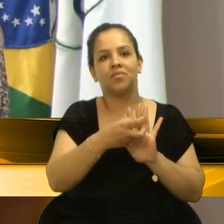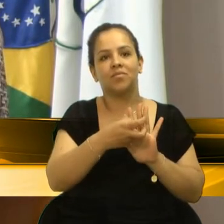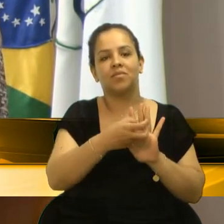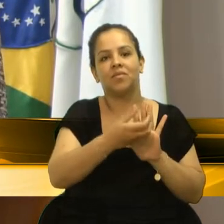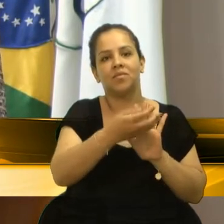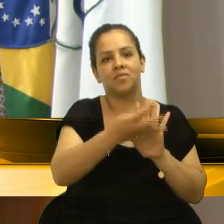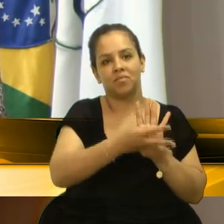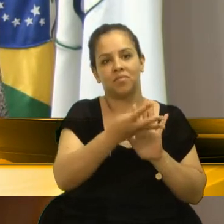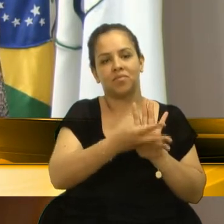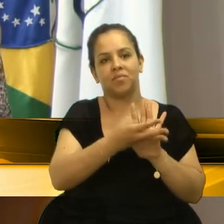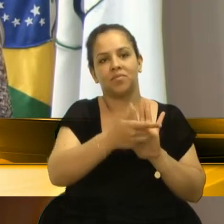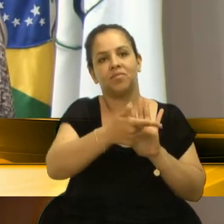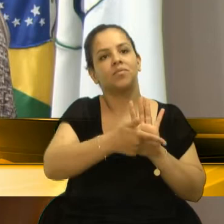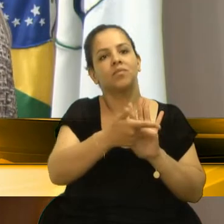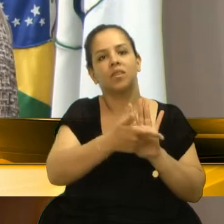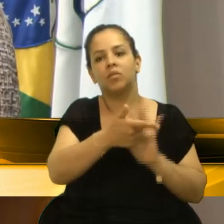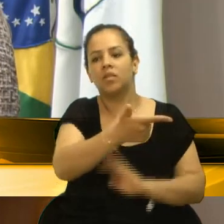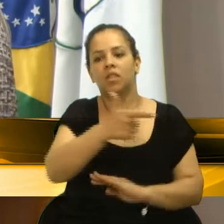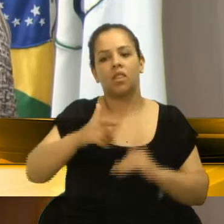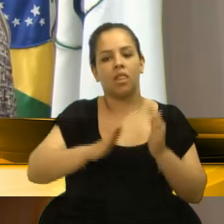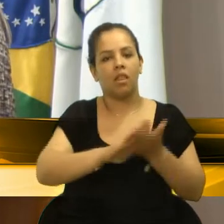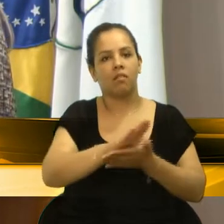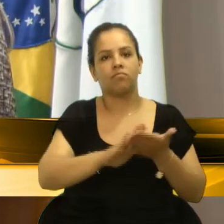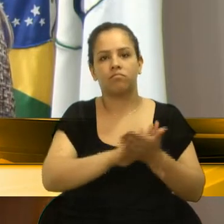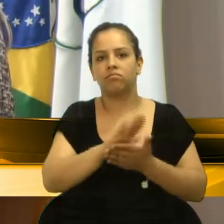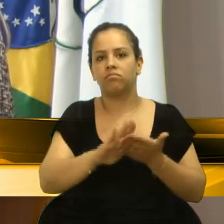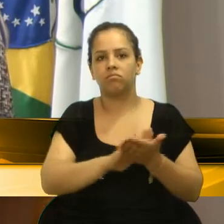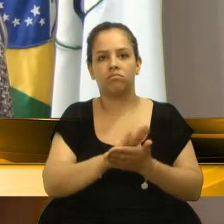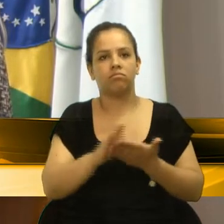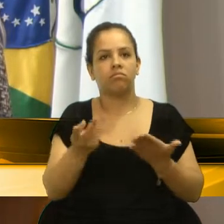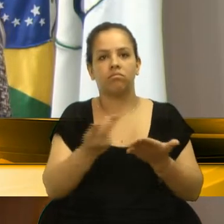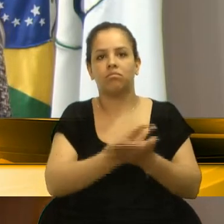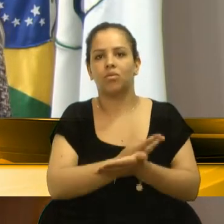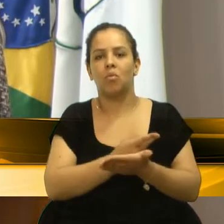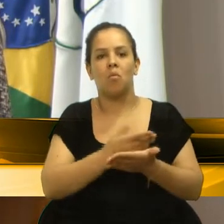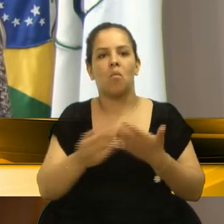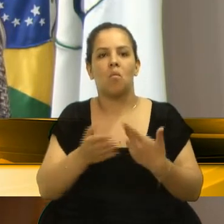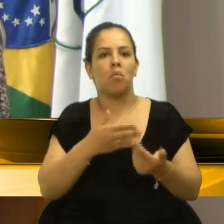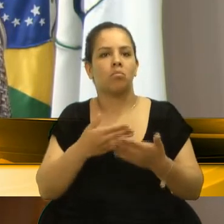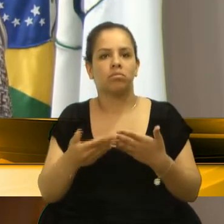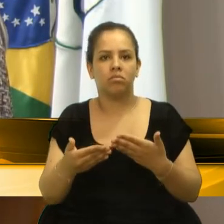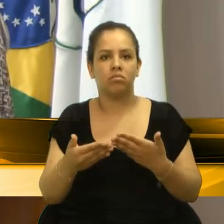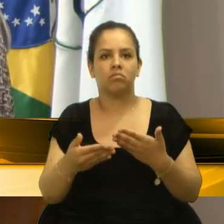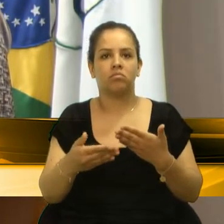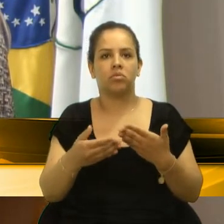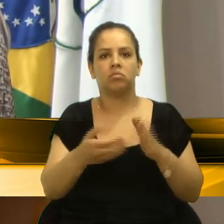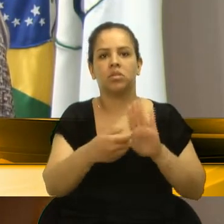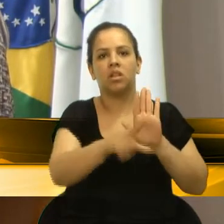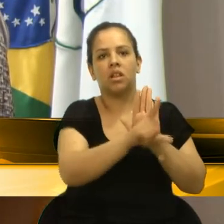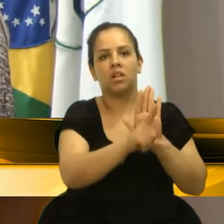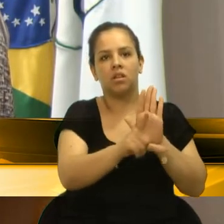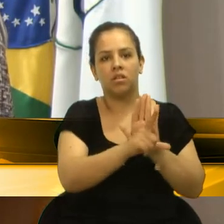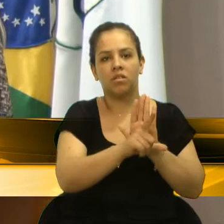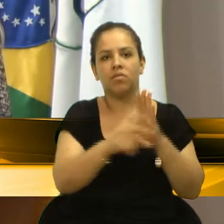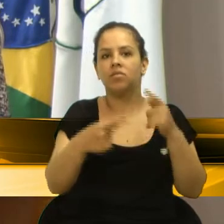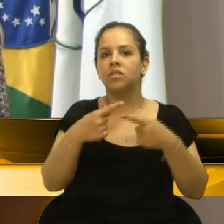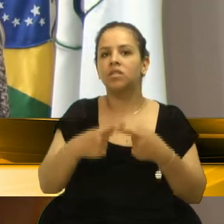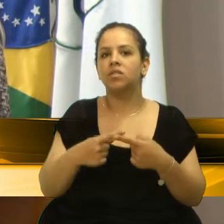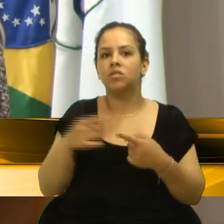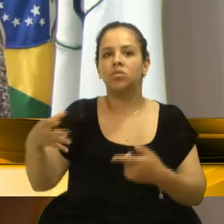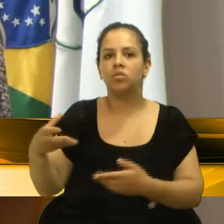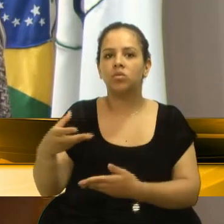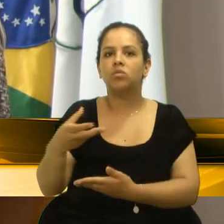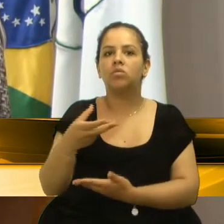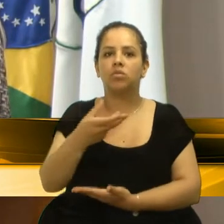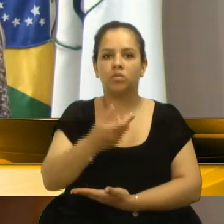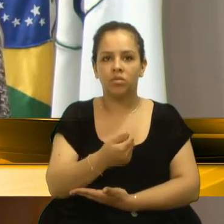nenhum momento prática delitiva contra qualquer disposição de lei, vez que todas as providências